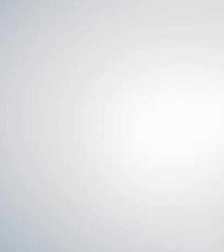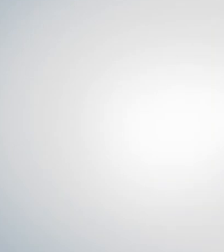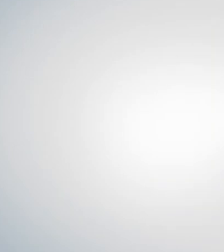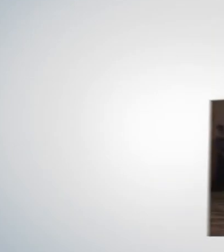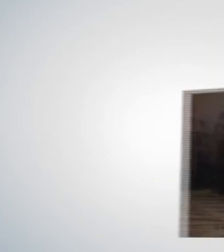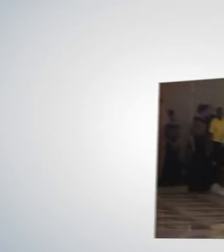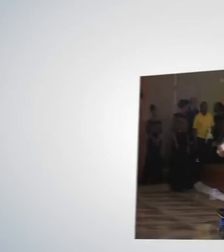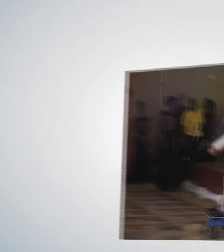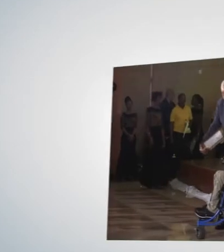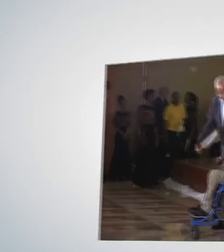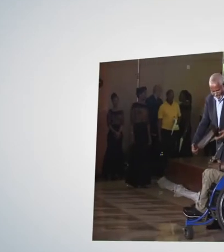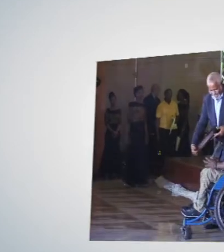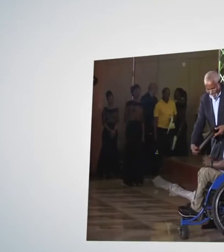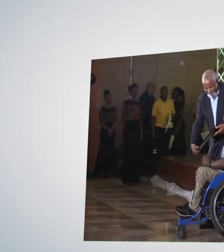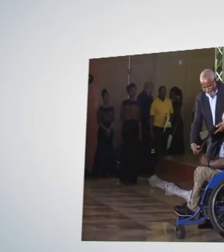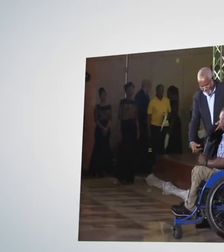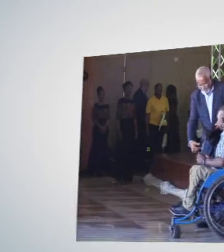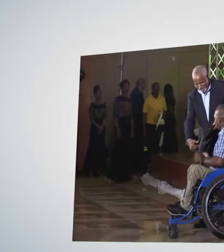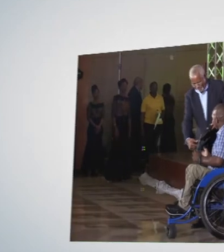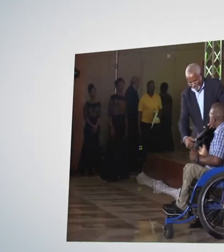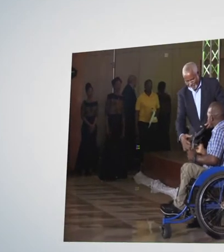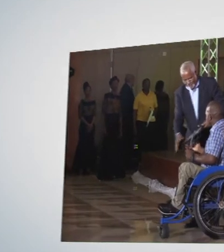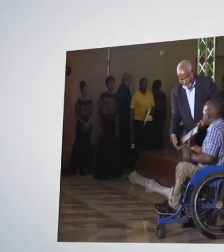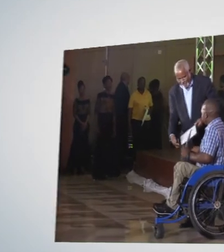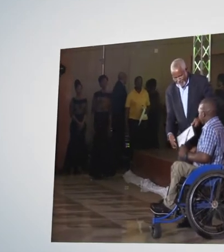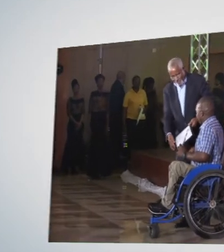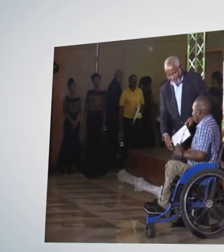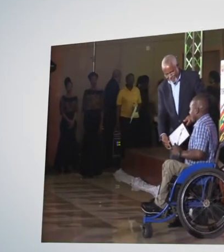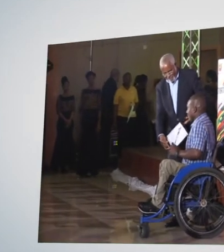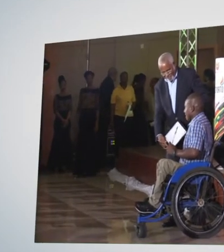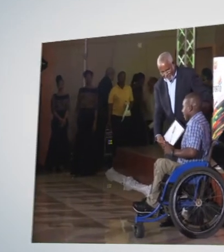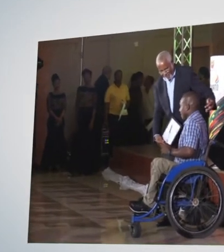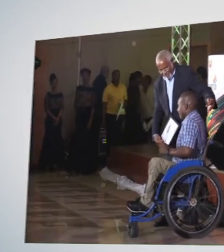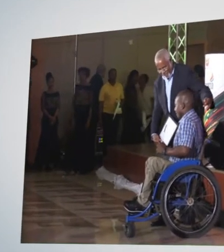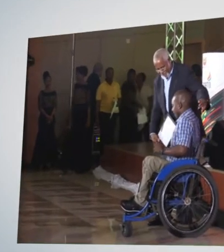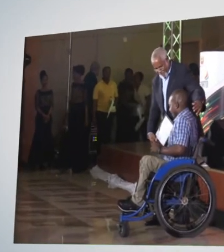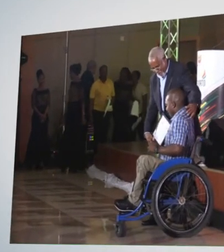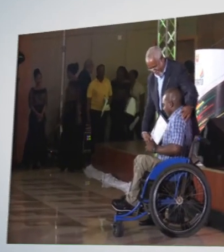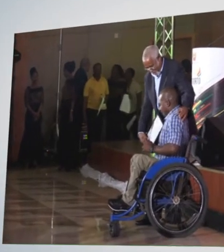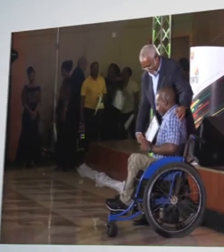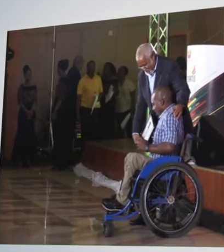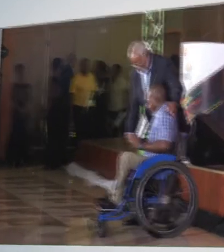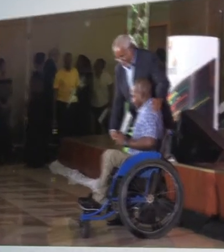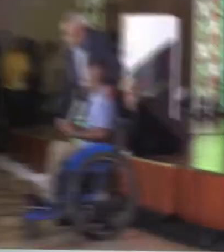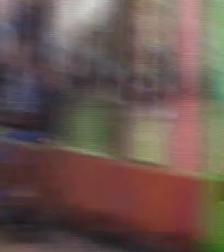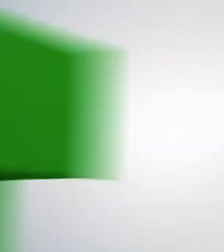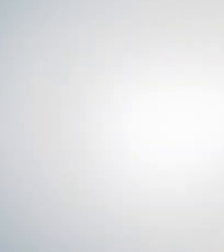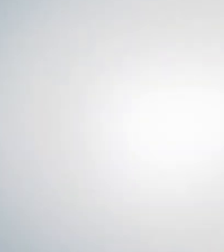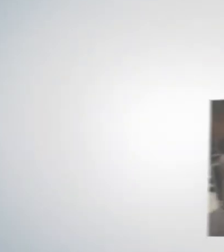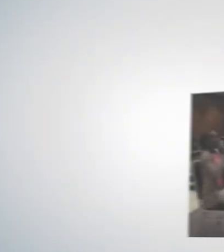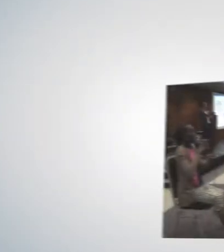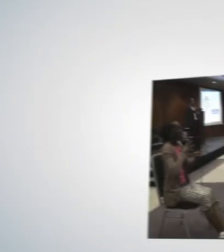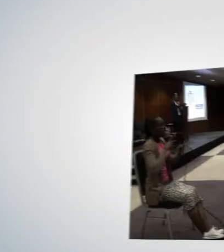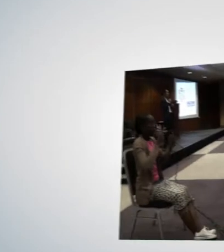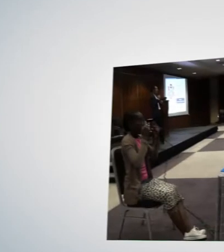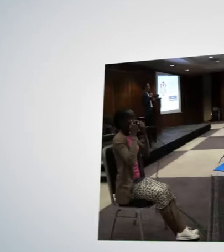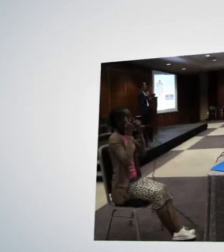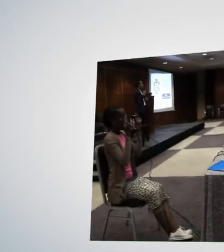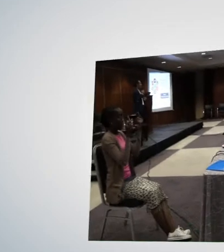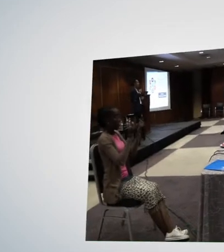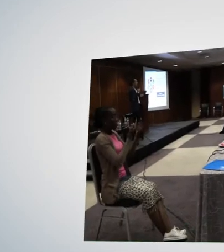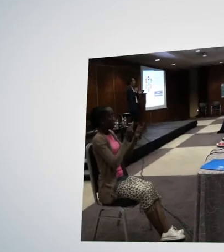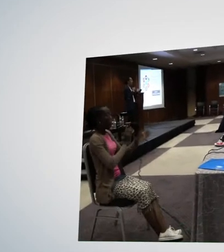Jornalista da TV Surdo, distinguido para a Prémio de Melhor Jornalista Desportivo de 2017. Organizações da